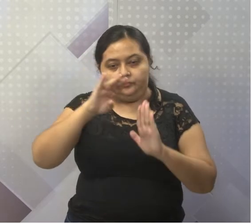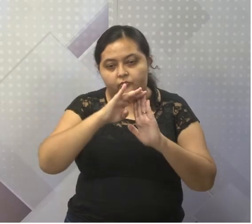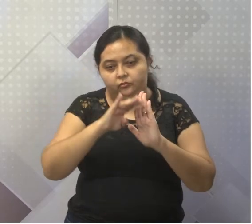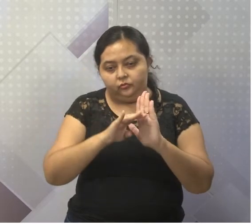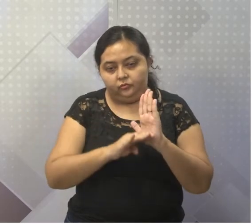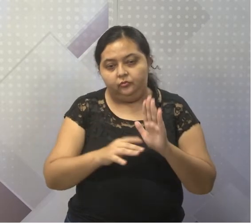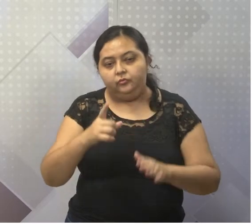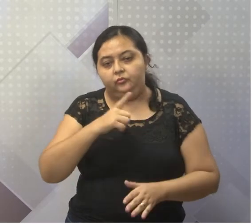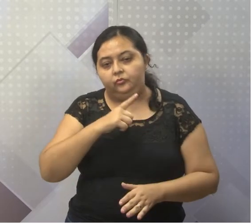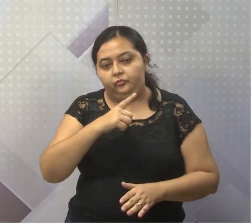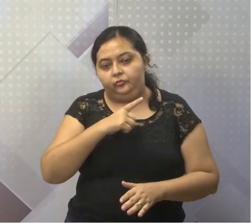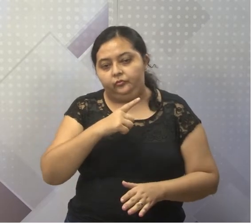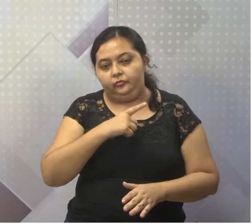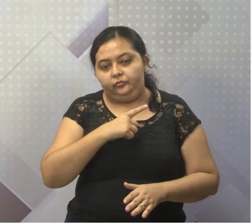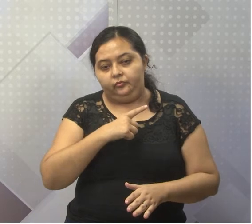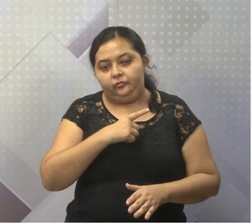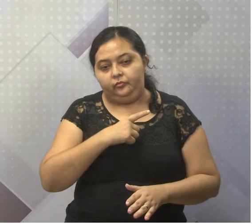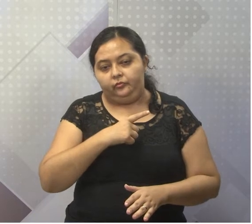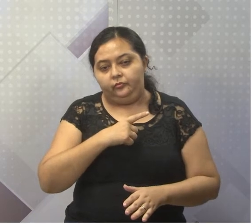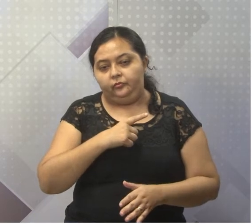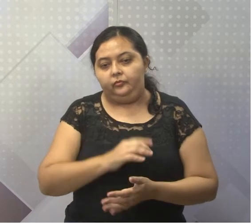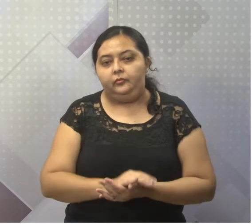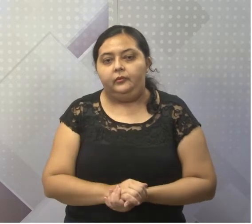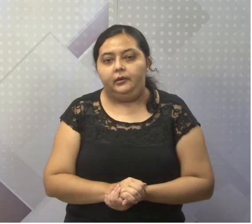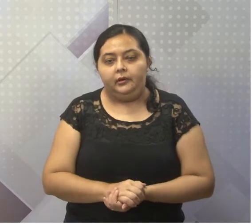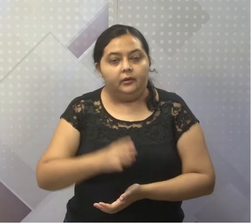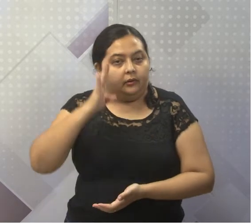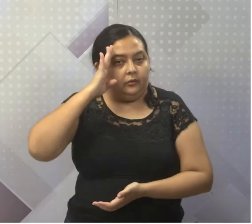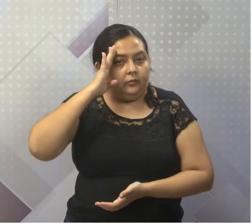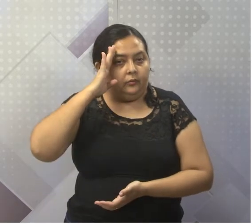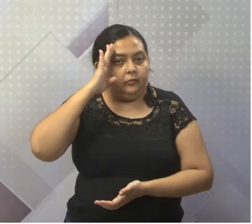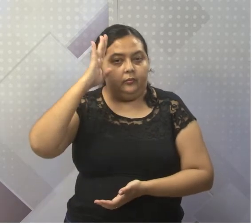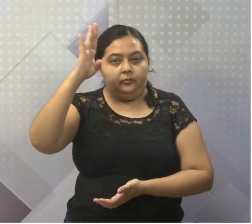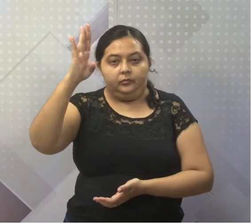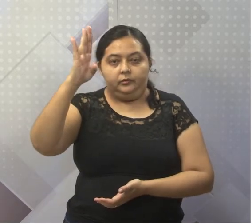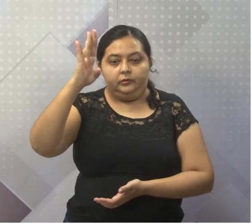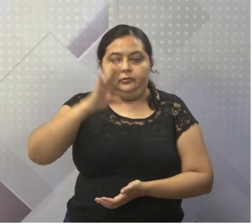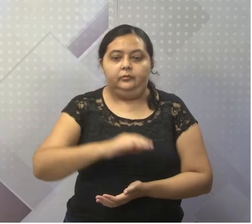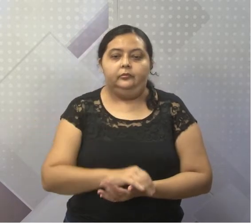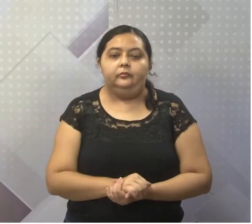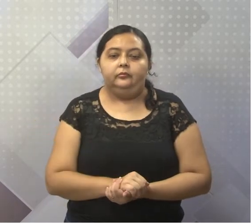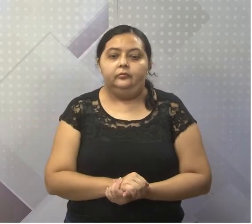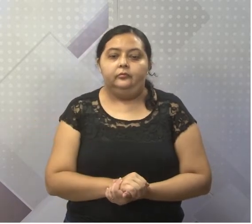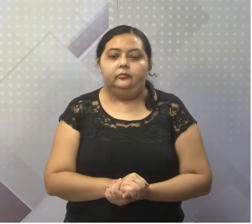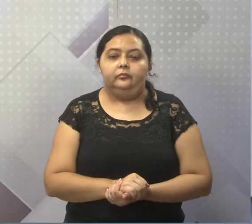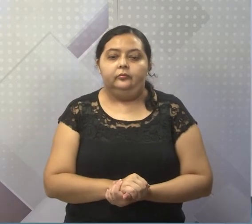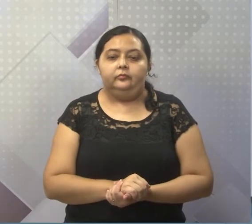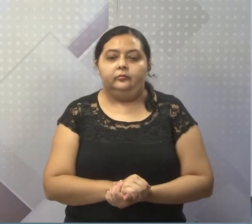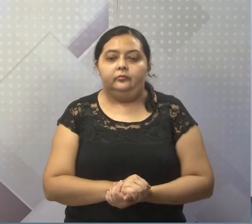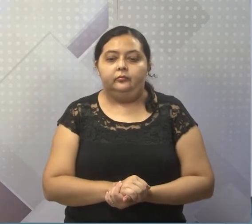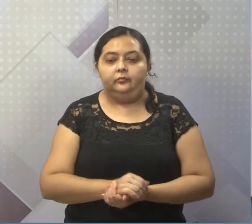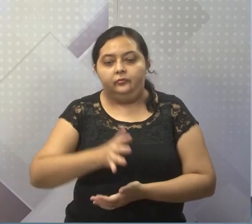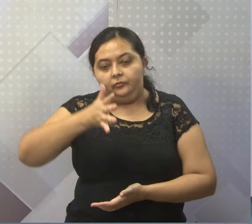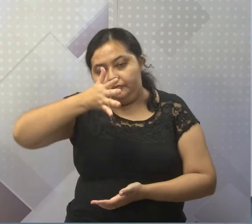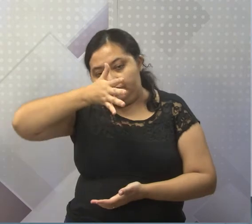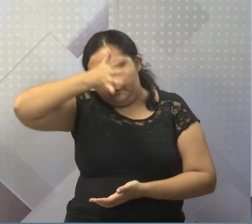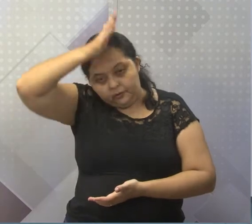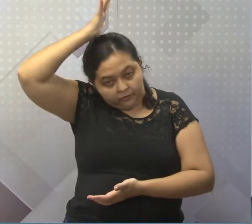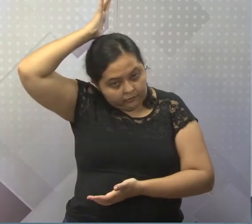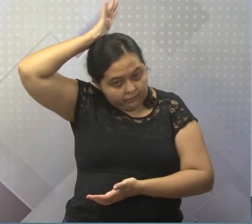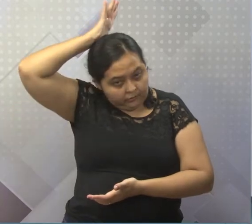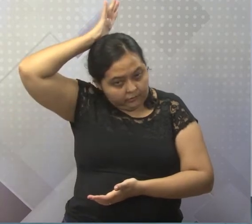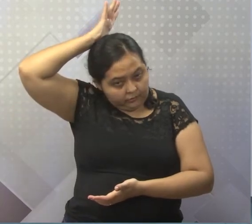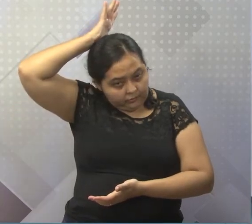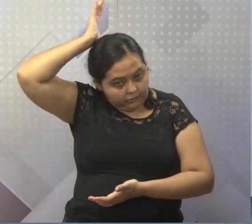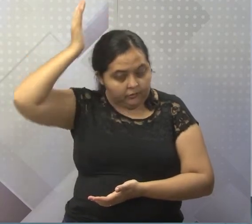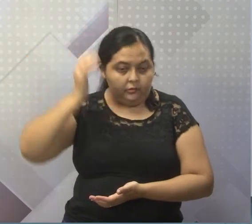reafirmava as suas condições de cabeça do mundo então ela sai fumava aí com uma cabeça do mundo Roma nesse